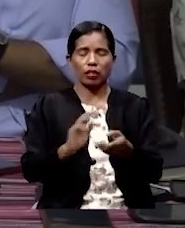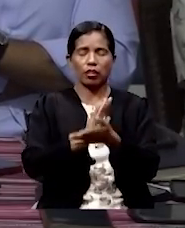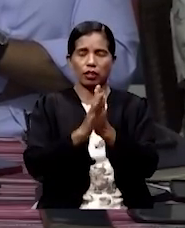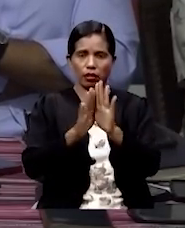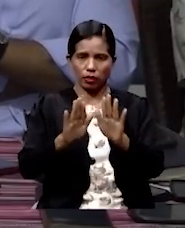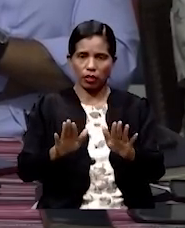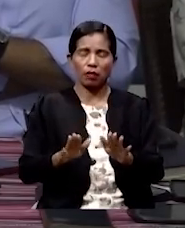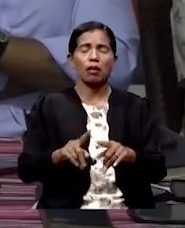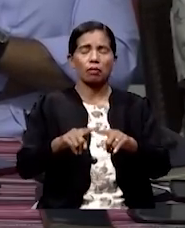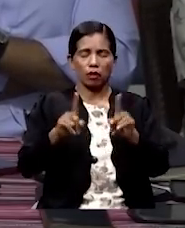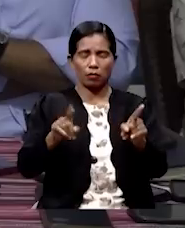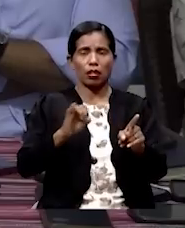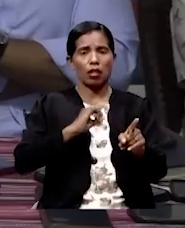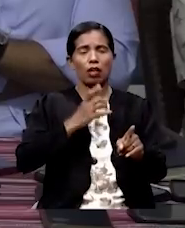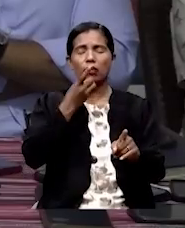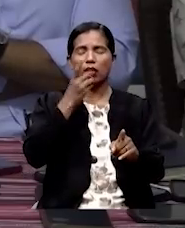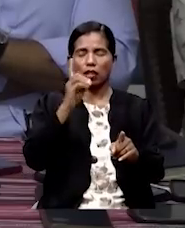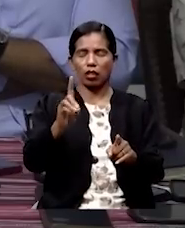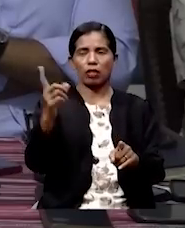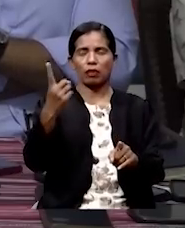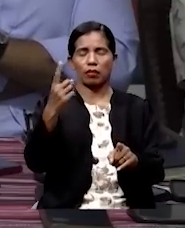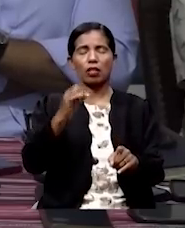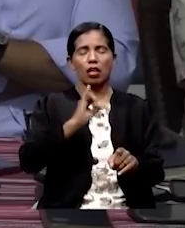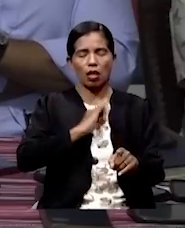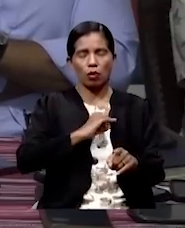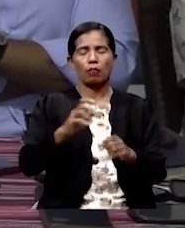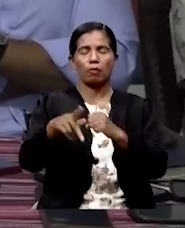Mai be, hau deklara bebe katak hau nia Fretelin.